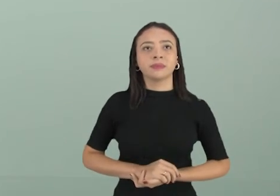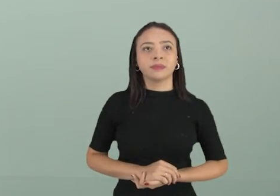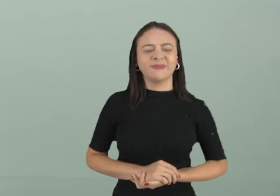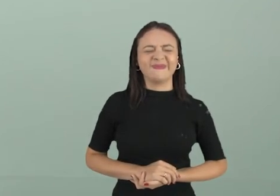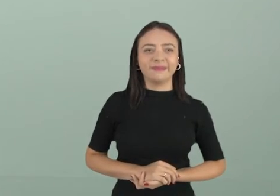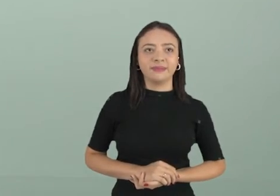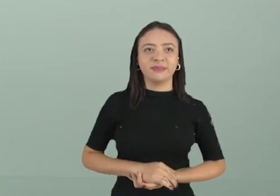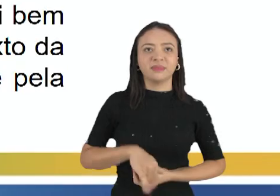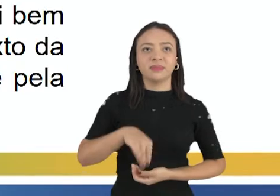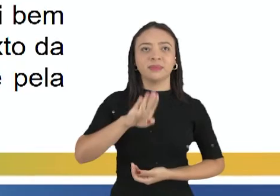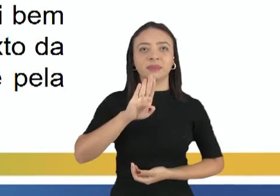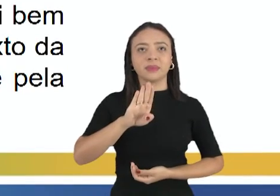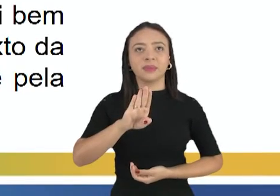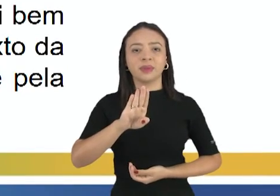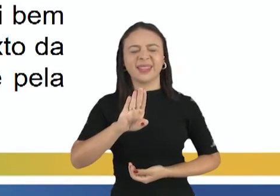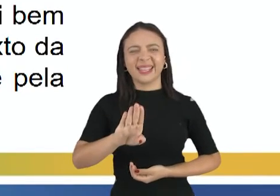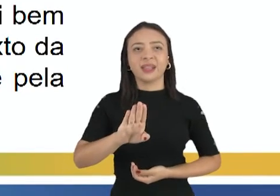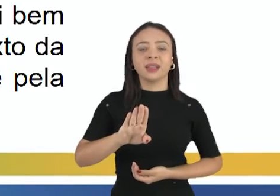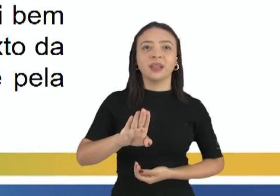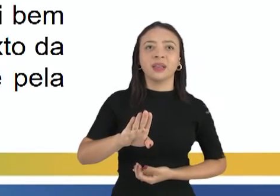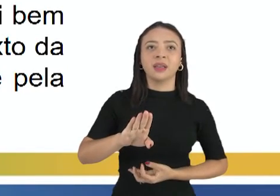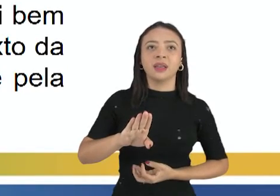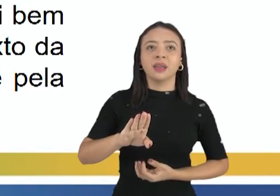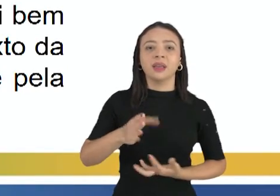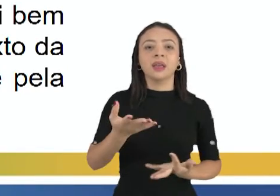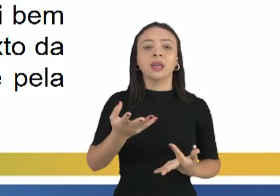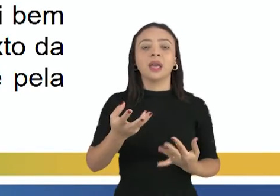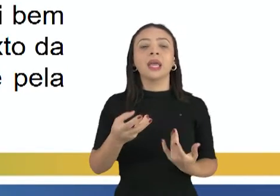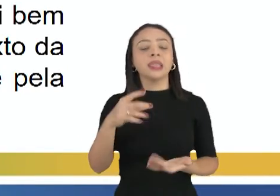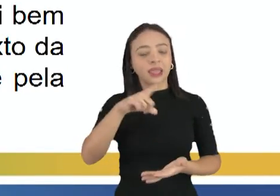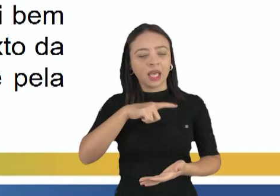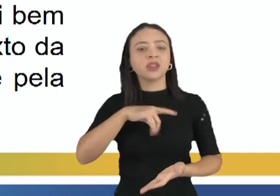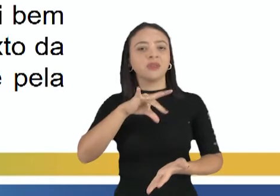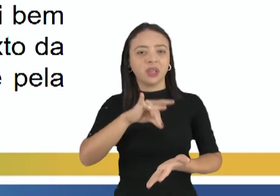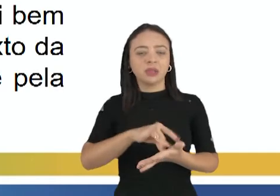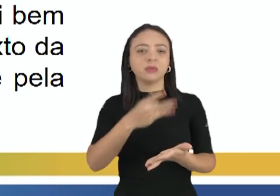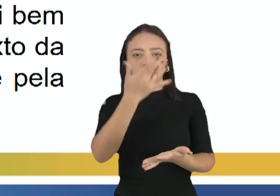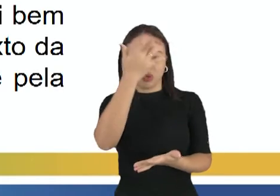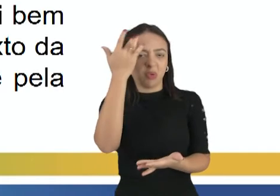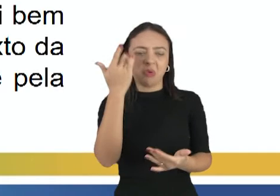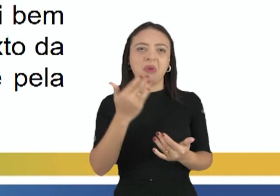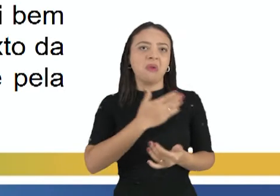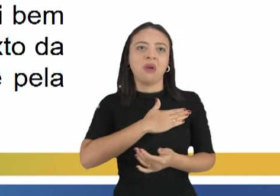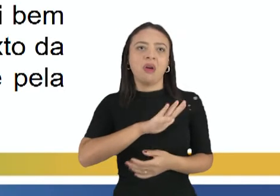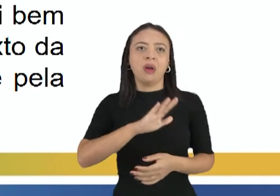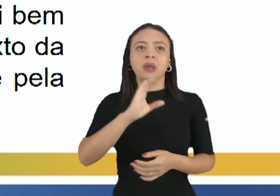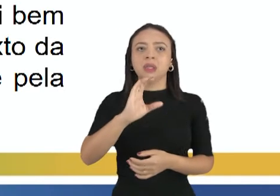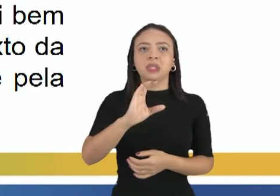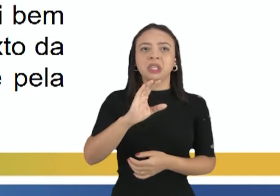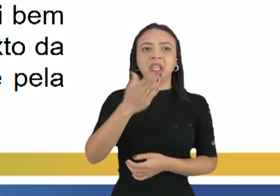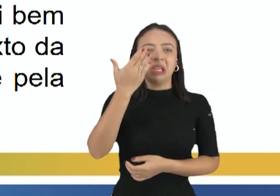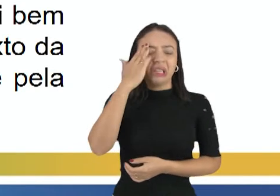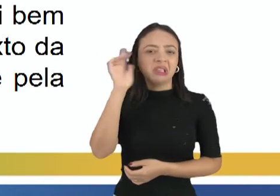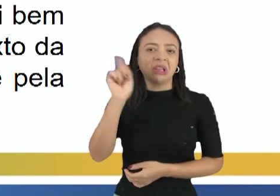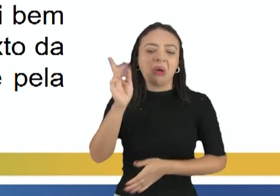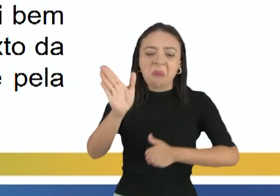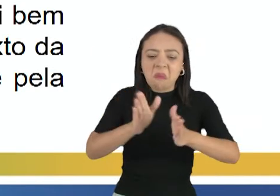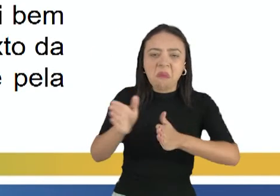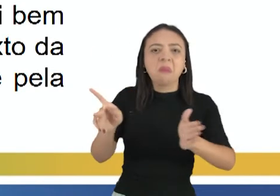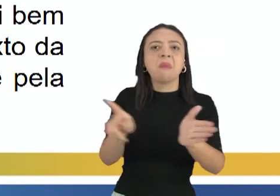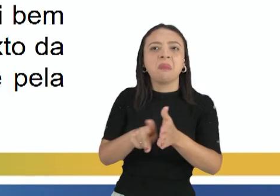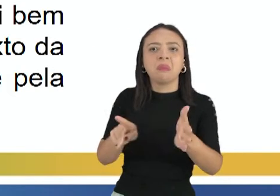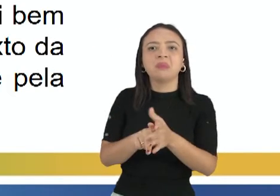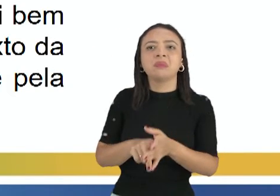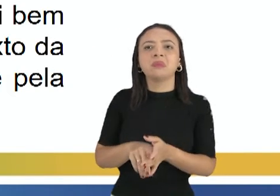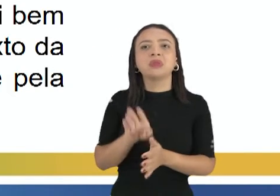temos descontentamento, realmente existiu descontentamento, e na C, não foi bem entendida na sua época, como eu